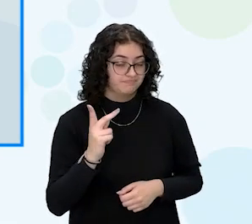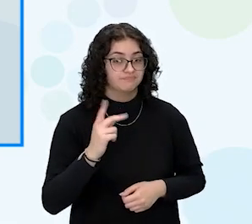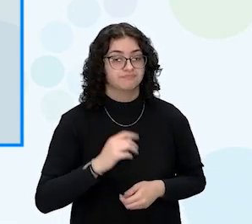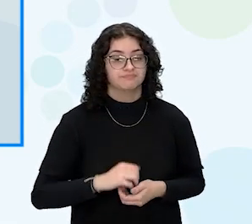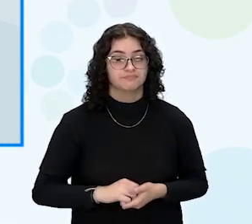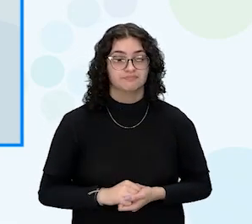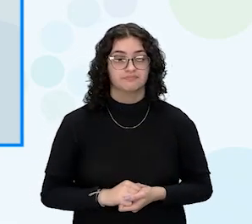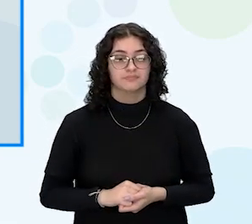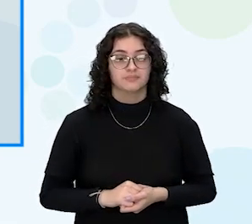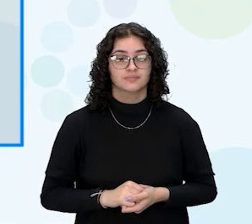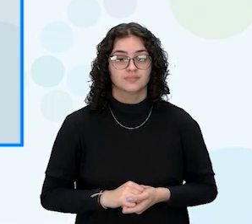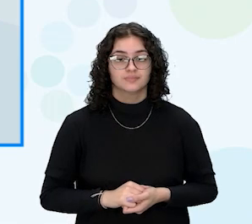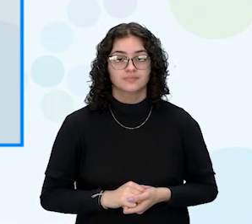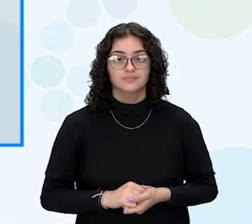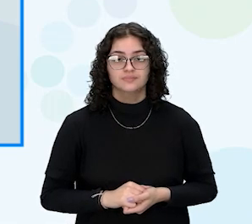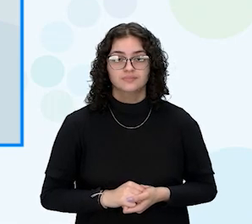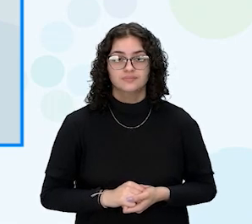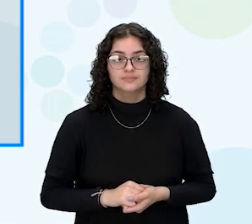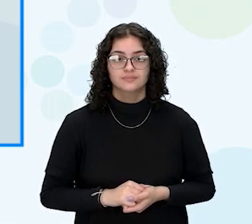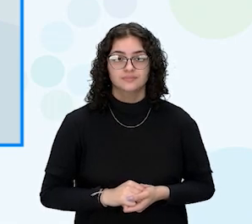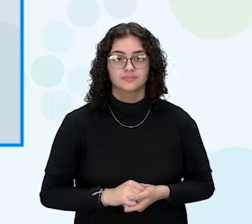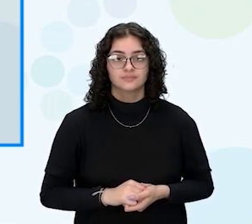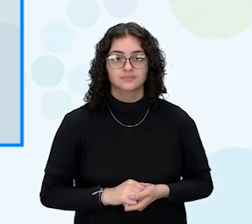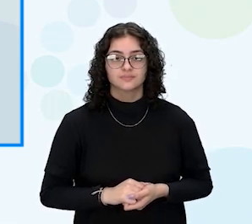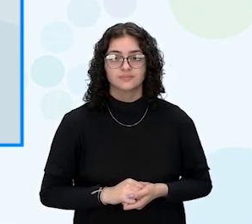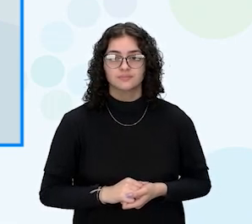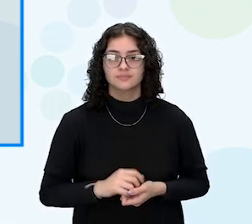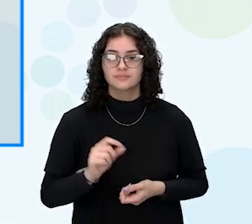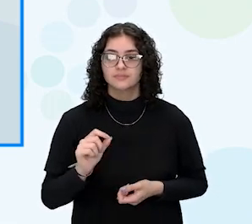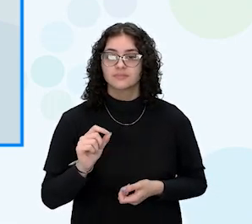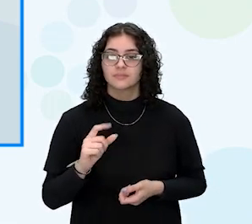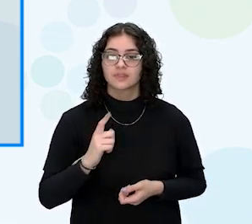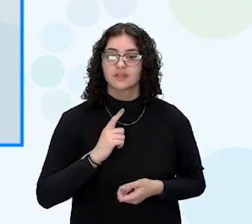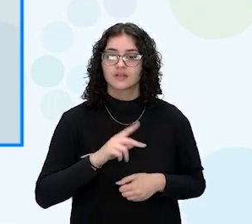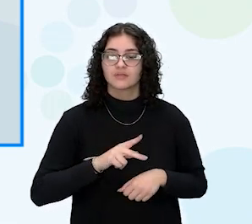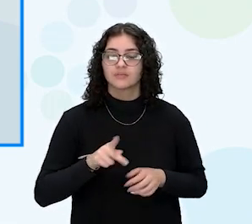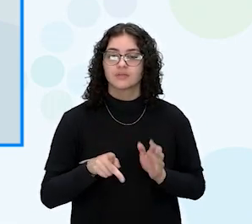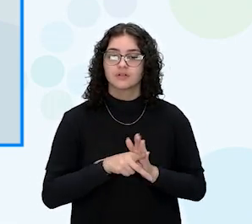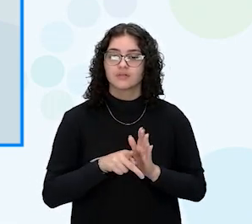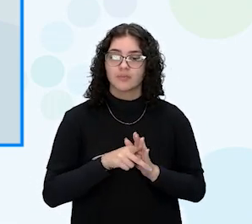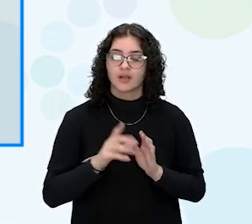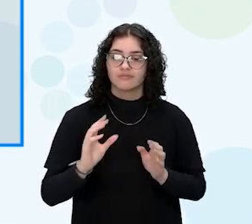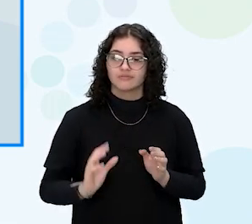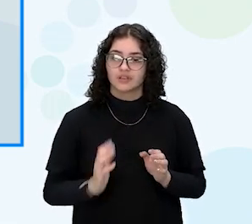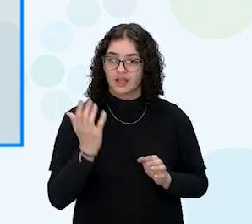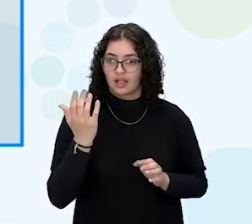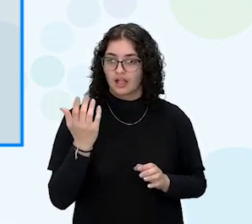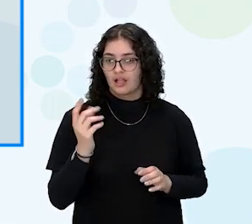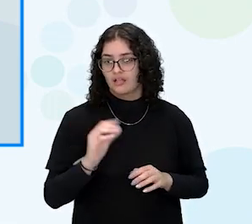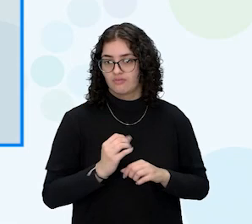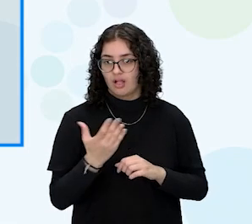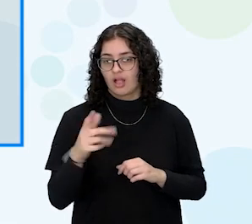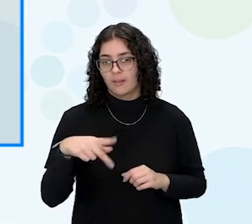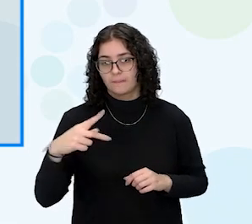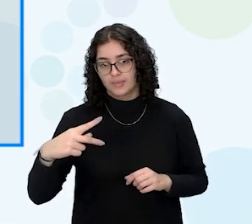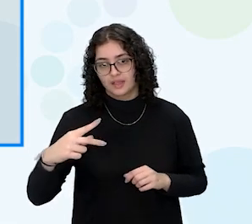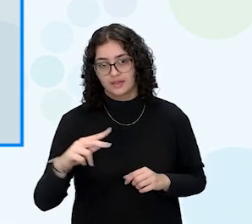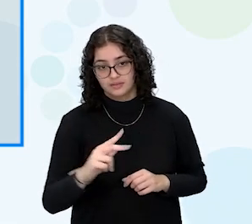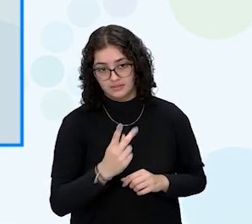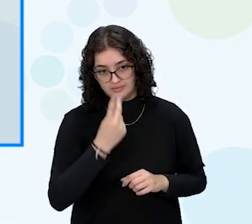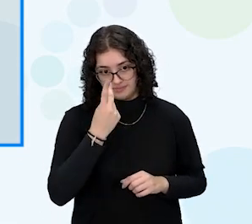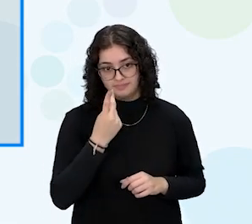Bom, a gente pode falar que seria um fenótipo, talvez, né, causado por fatores externos, que nesse caso é o pH do solo. Olha